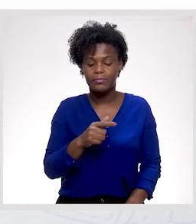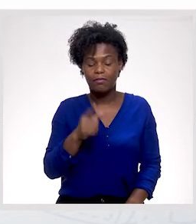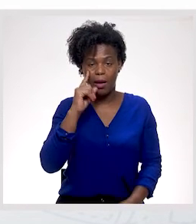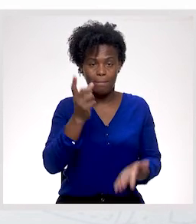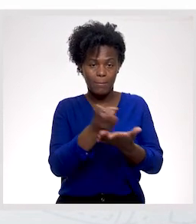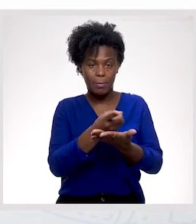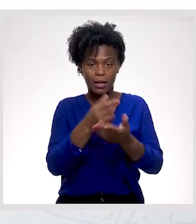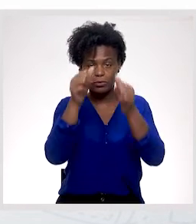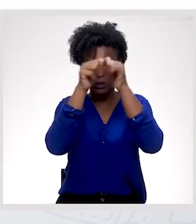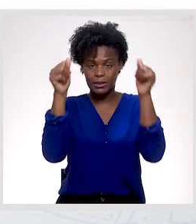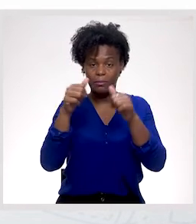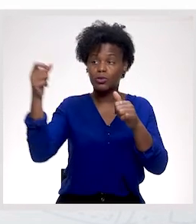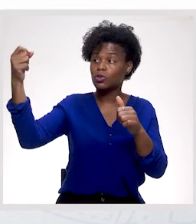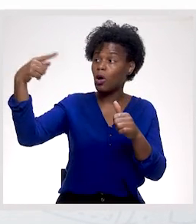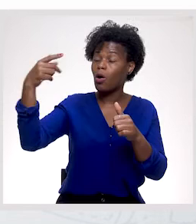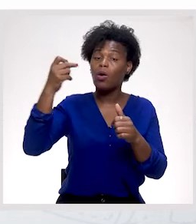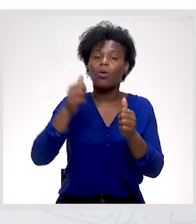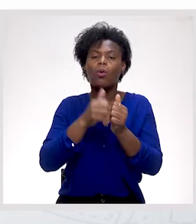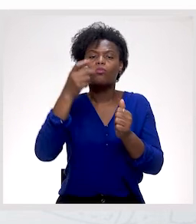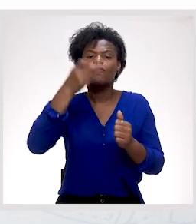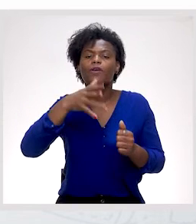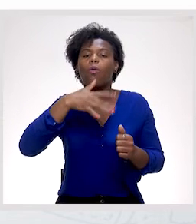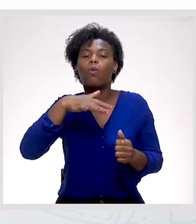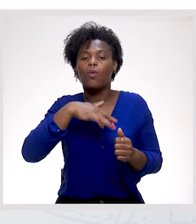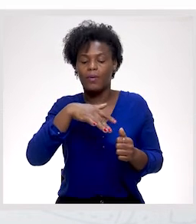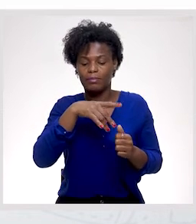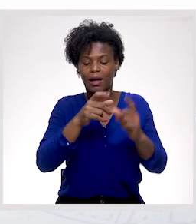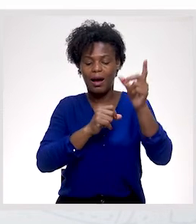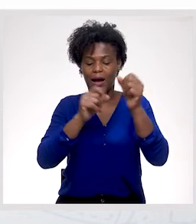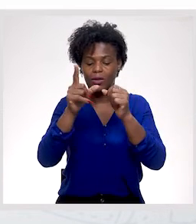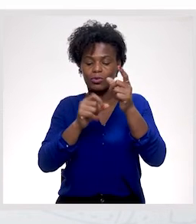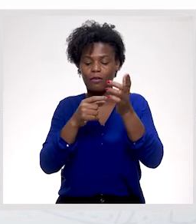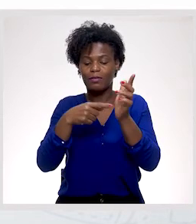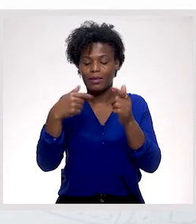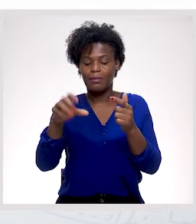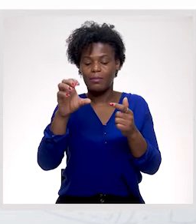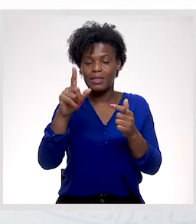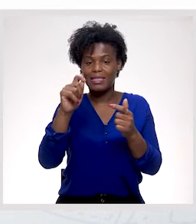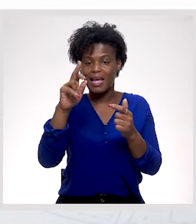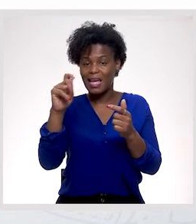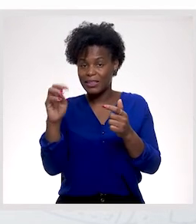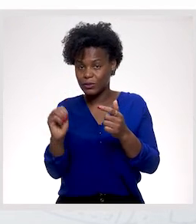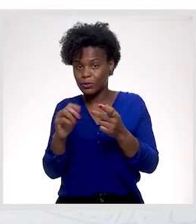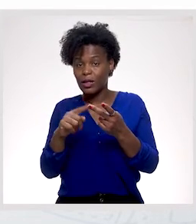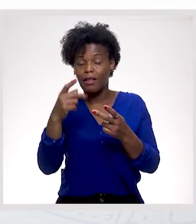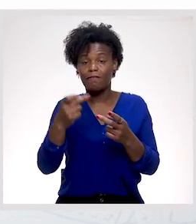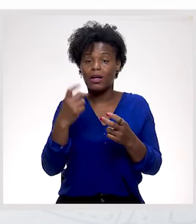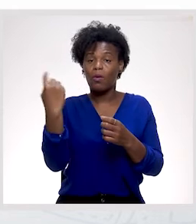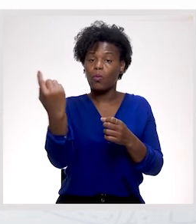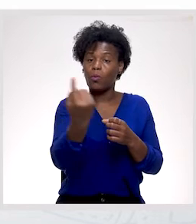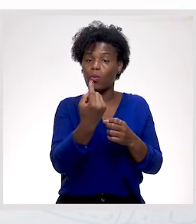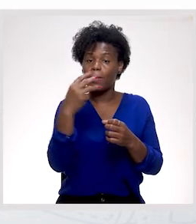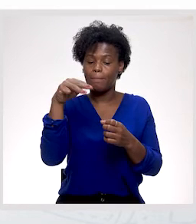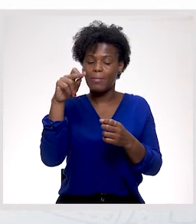com a localização desses astros. Temos Ceres, que fica entre a órbita de Marte e a órbita